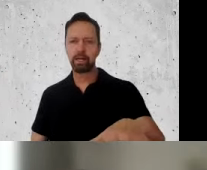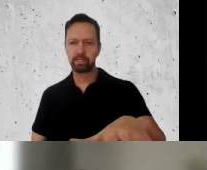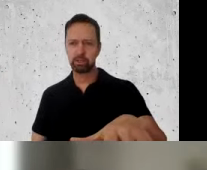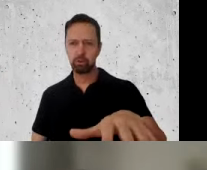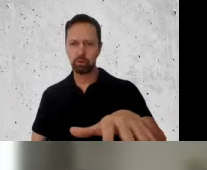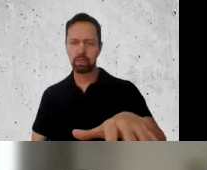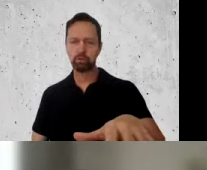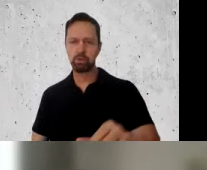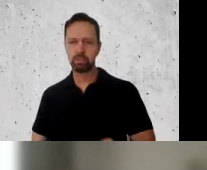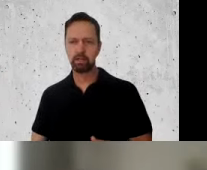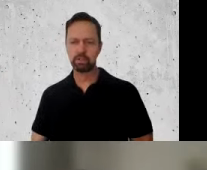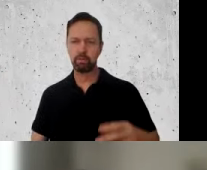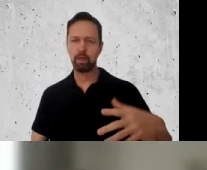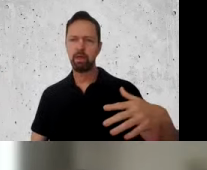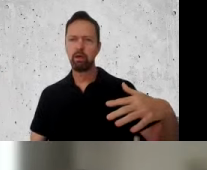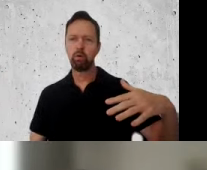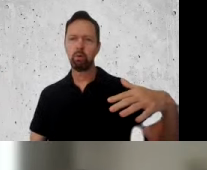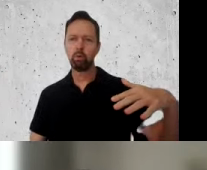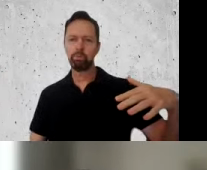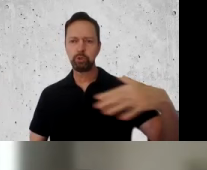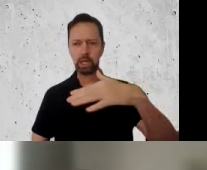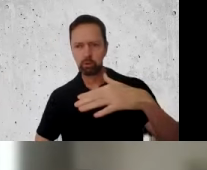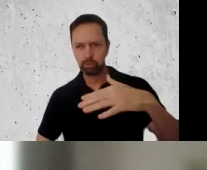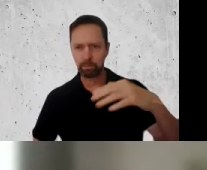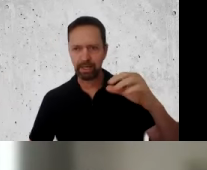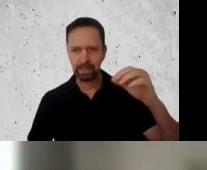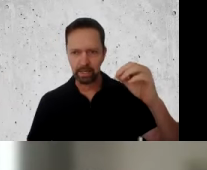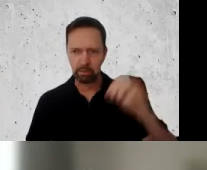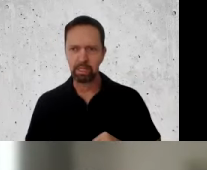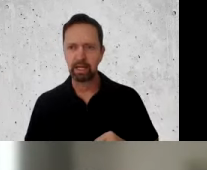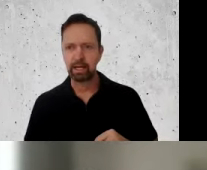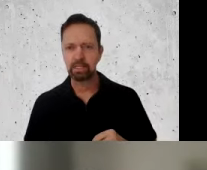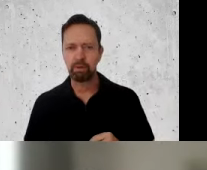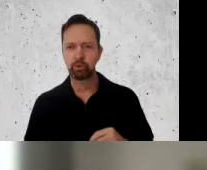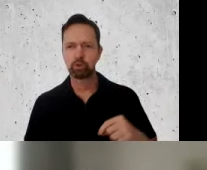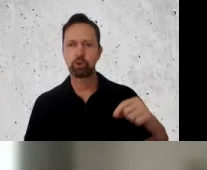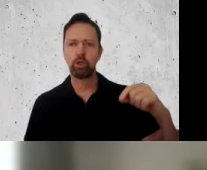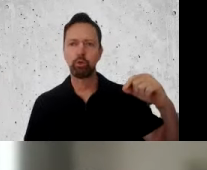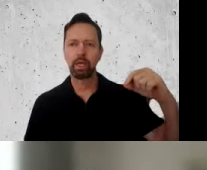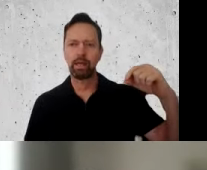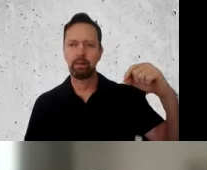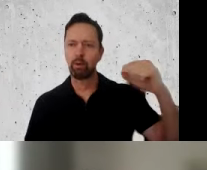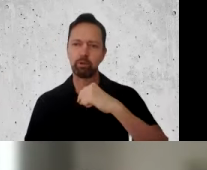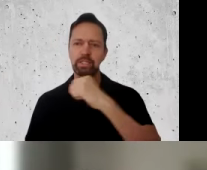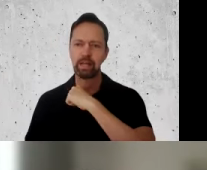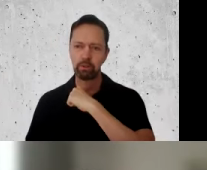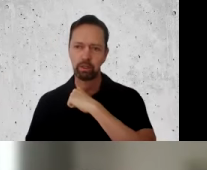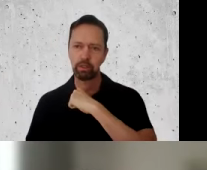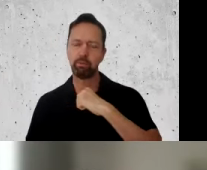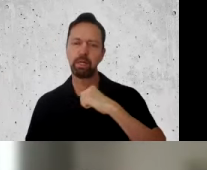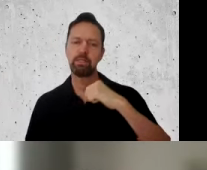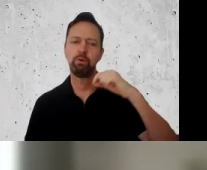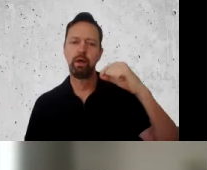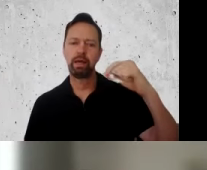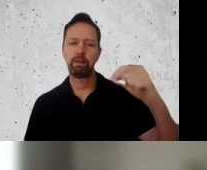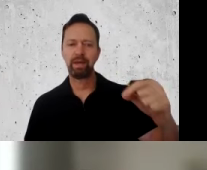no Texas, nos Estados Unidos, vocês devem saber, o direito de propriedade a minerais debaixo do solo não é do Estado, que